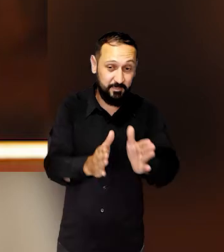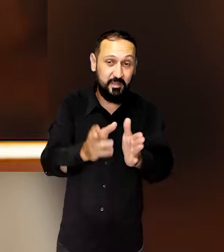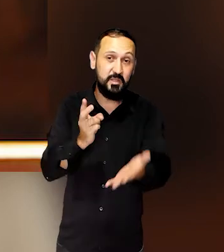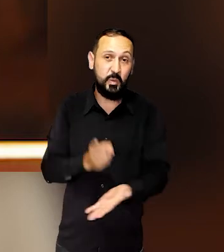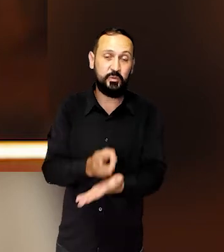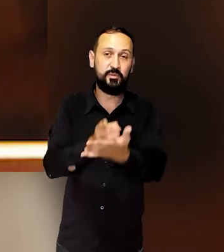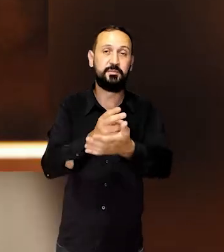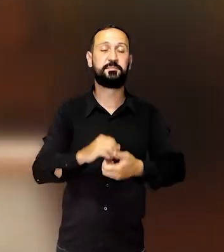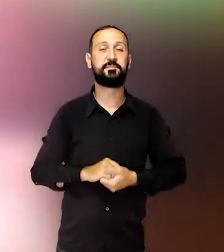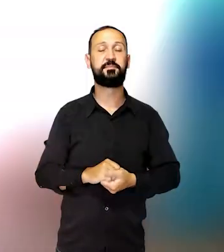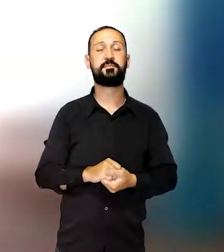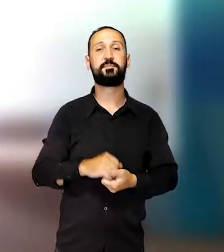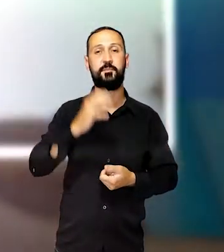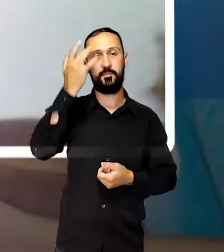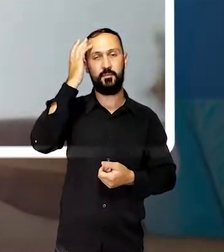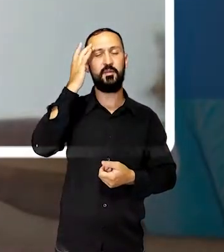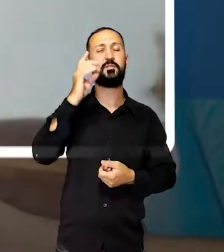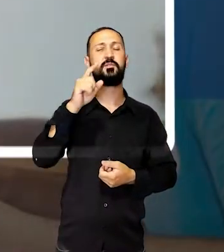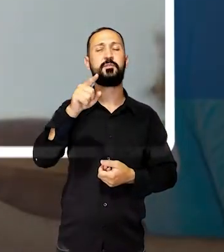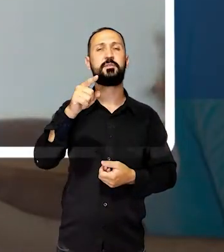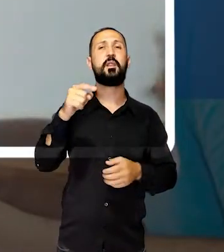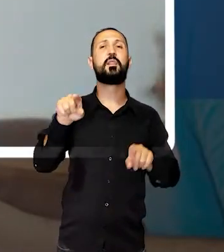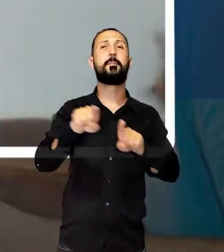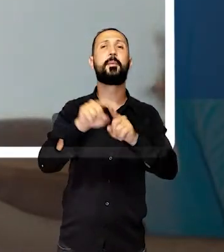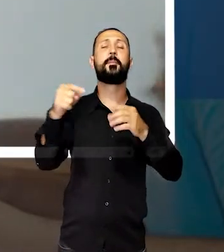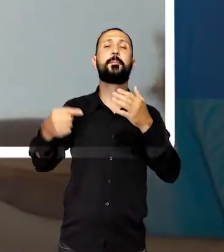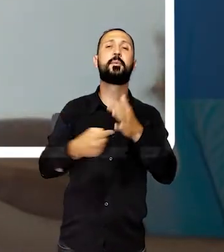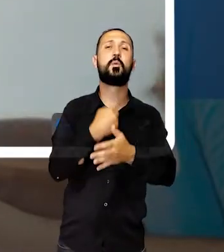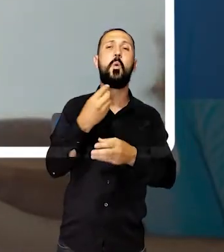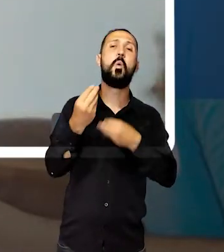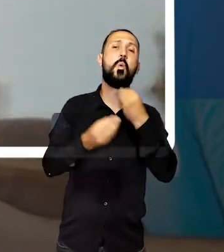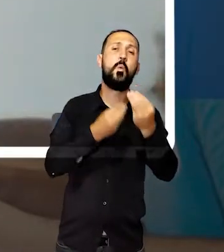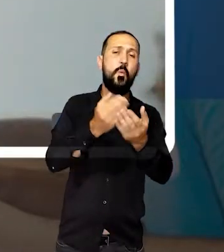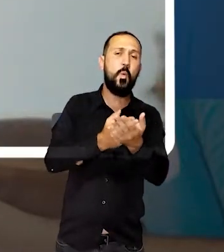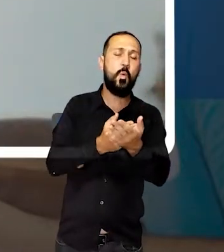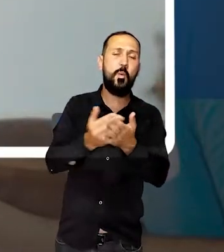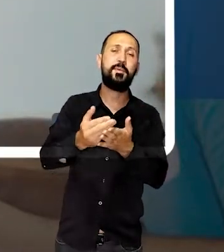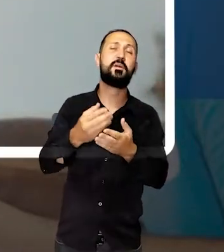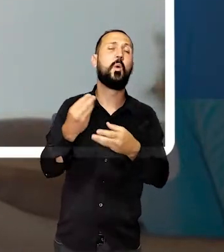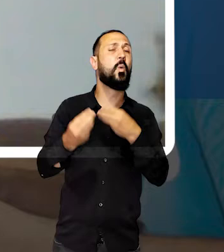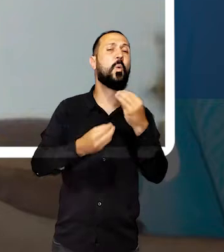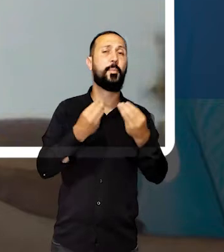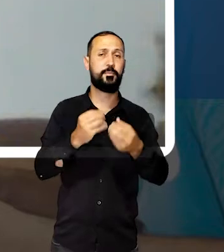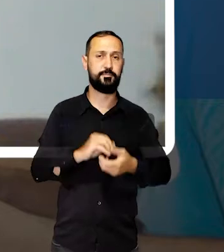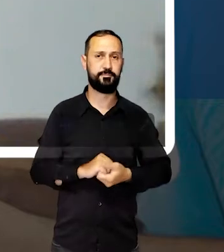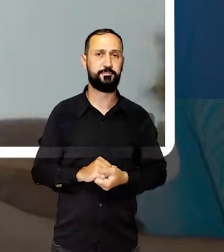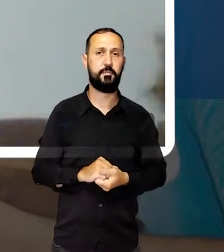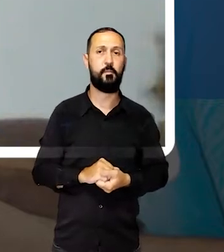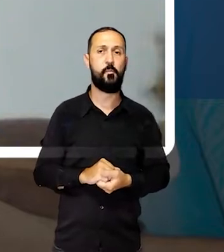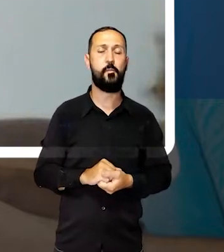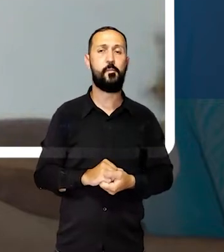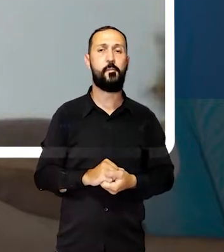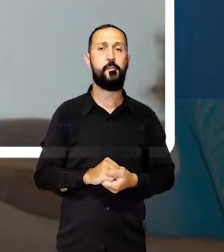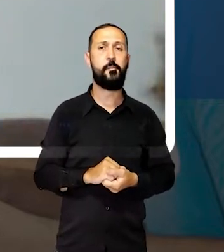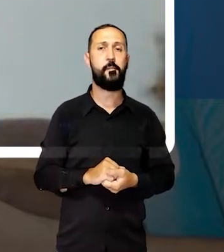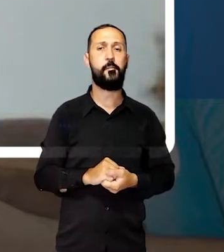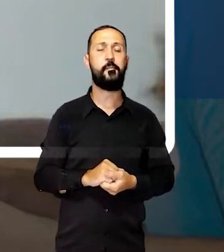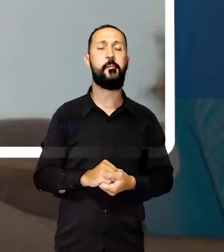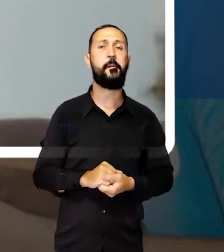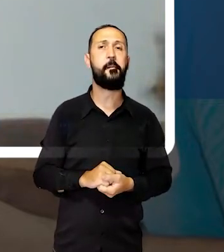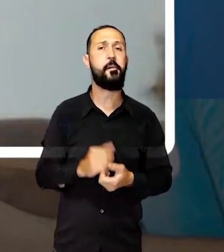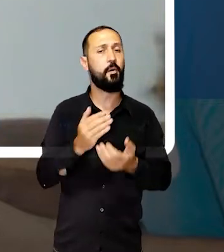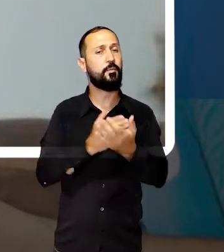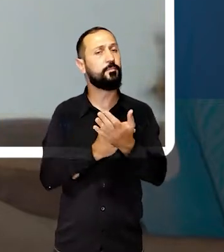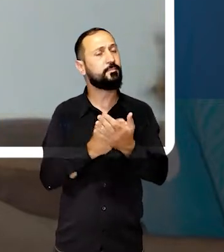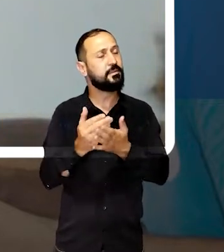trajetória. E creio que você me perguntou também como começar nesse caminho, não é?